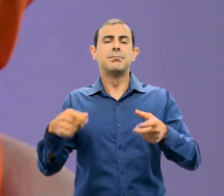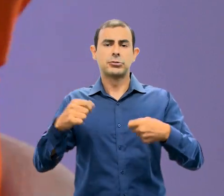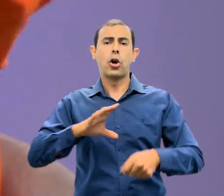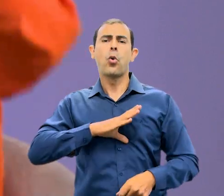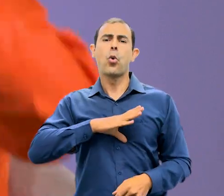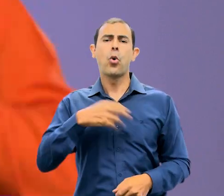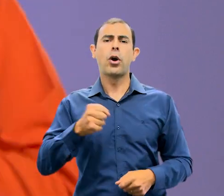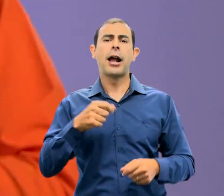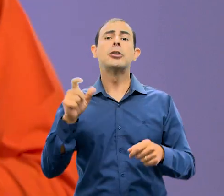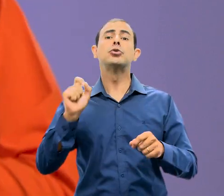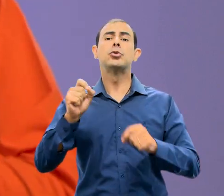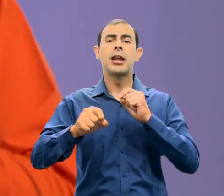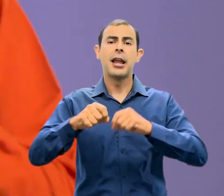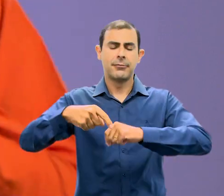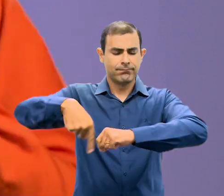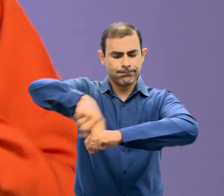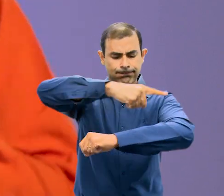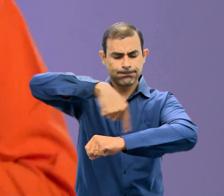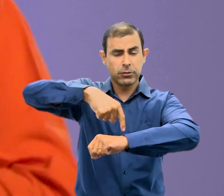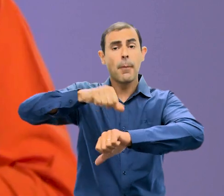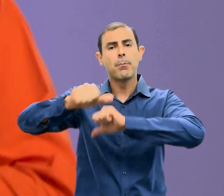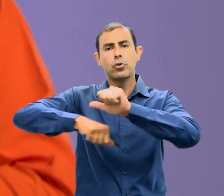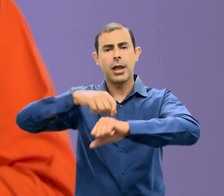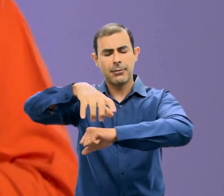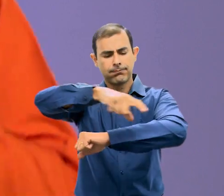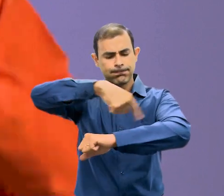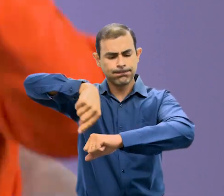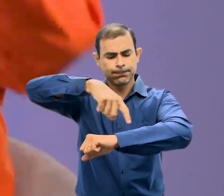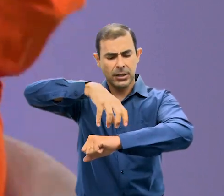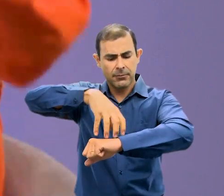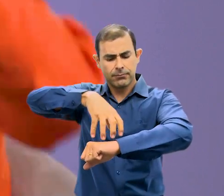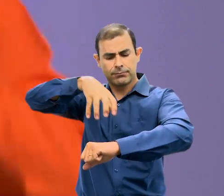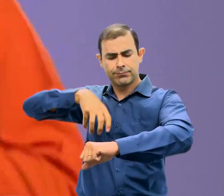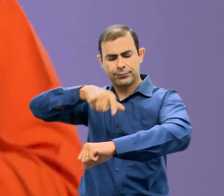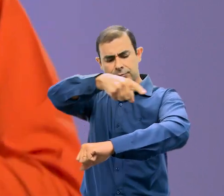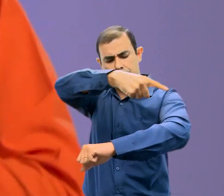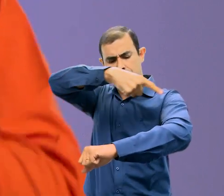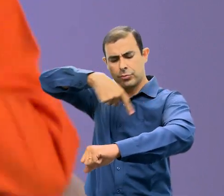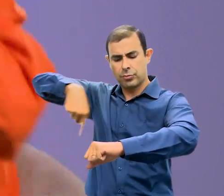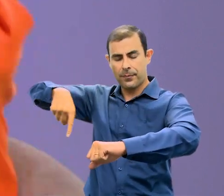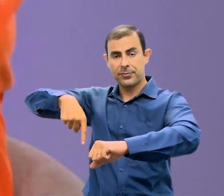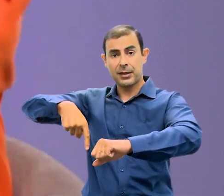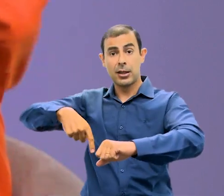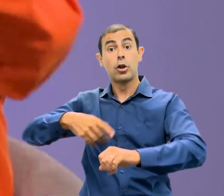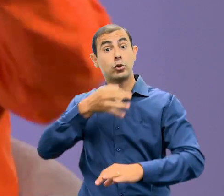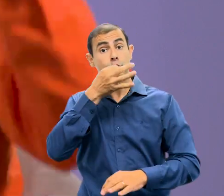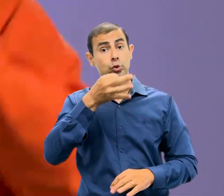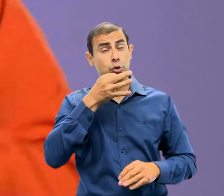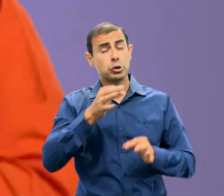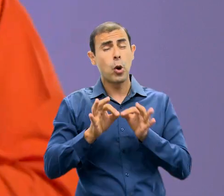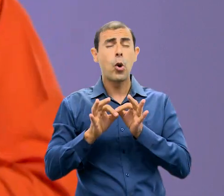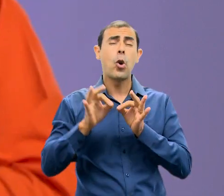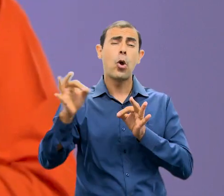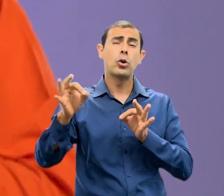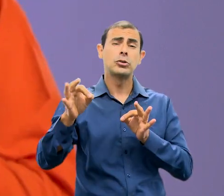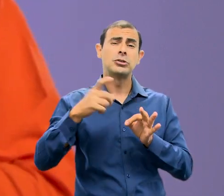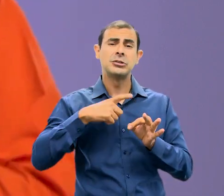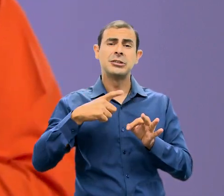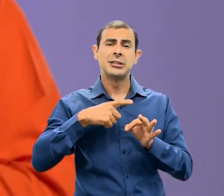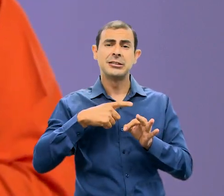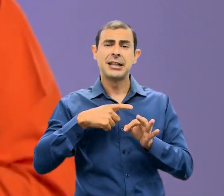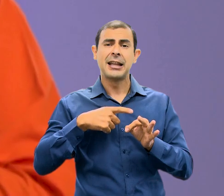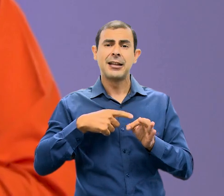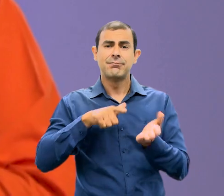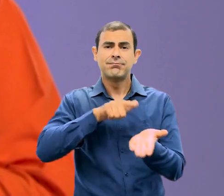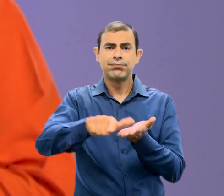um macroanel mais afastado. A nossa sugestão é que seja depois do autódromo, para realmente ficar bem afastado de Campo Grande e funcionar